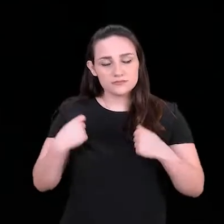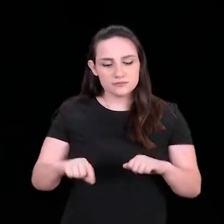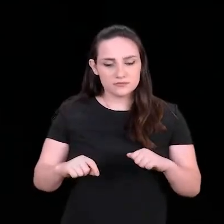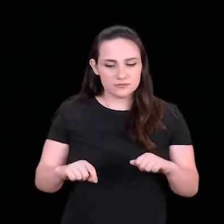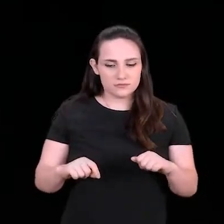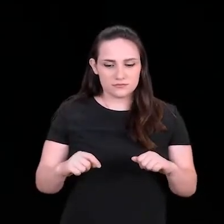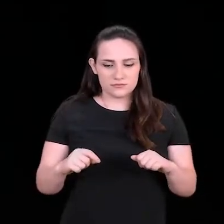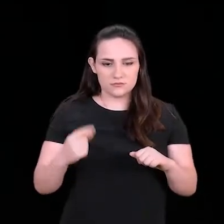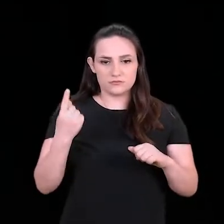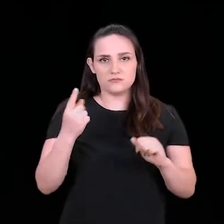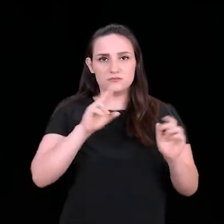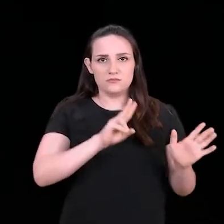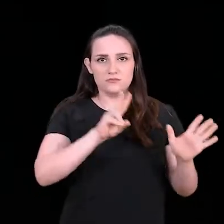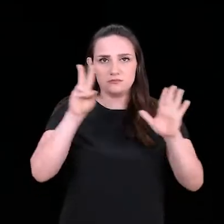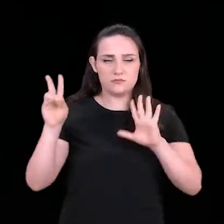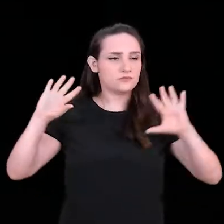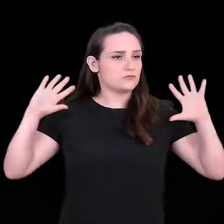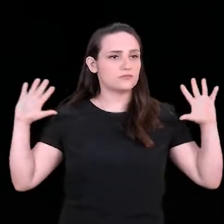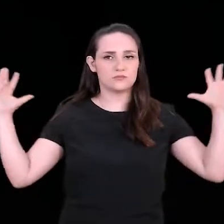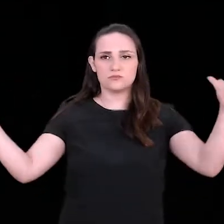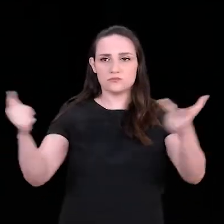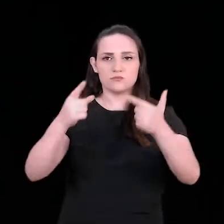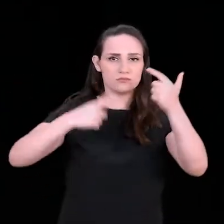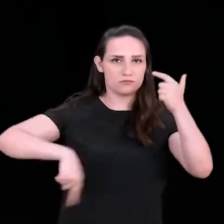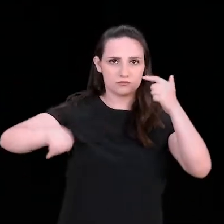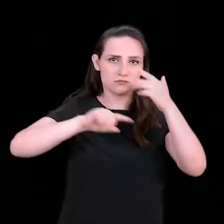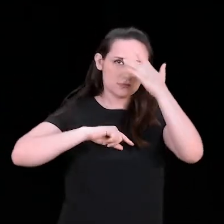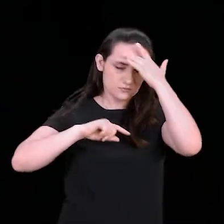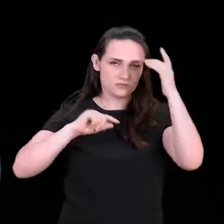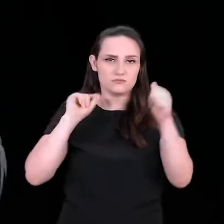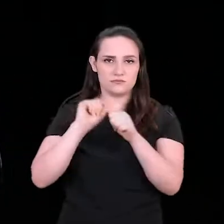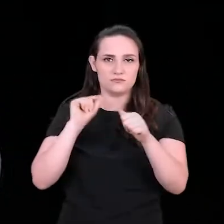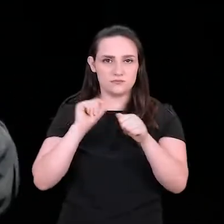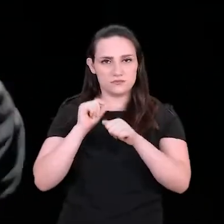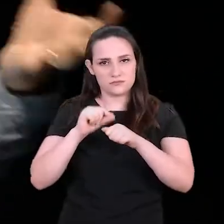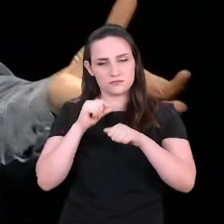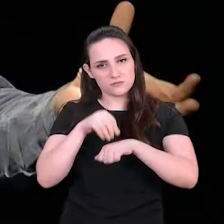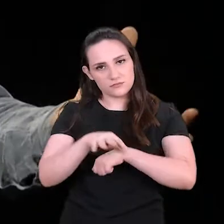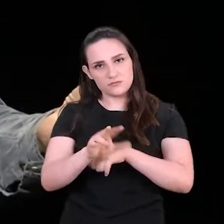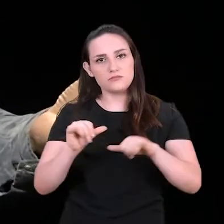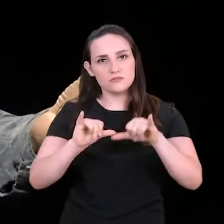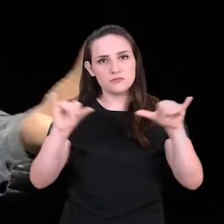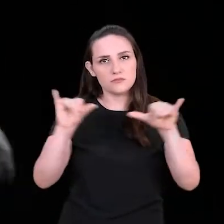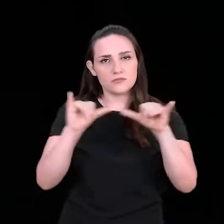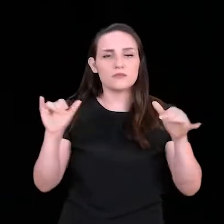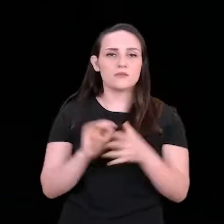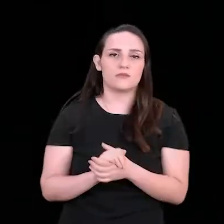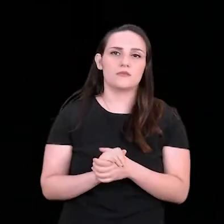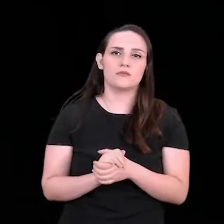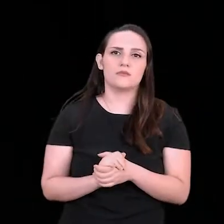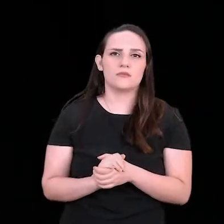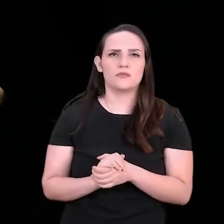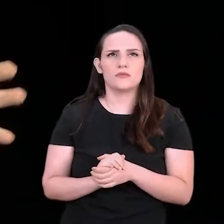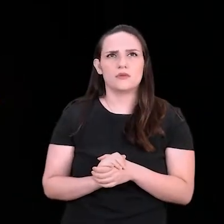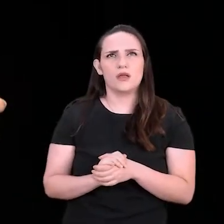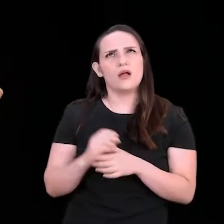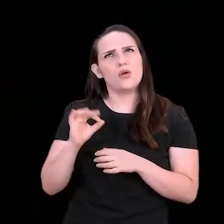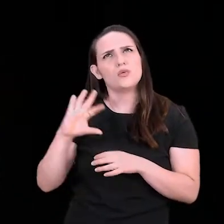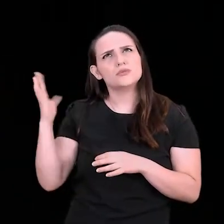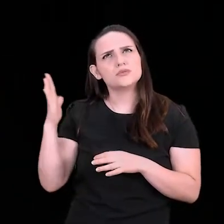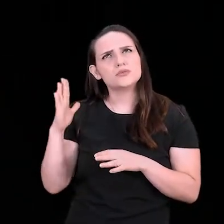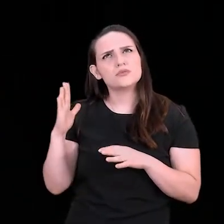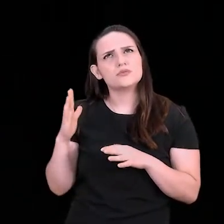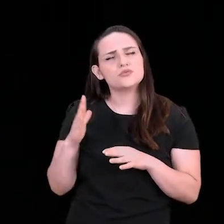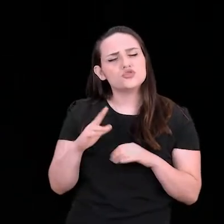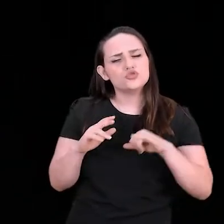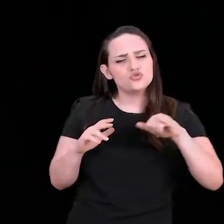que todo mundo oferecesse esses conteúdos. E aí, a semana em outras semanas isso aconteceu, mas a semana foi no